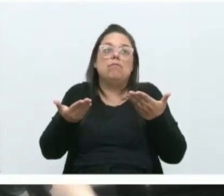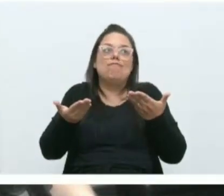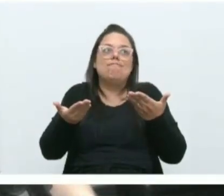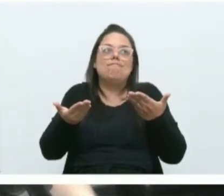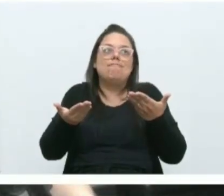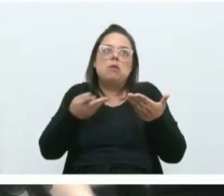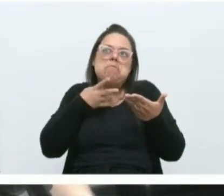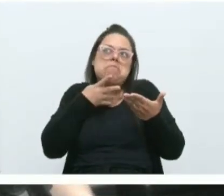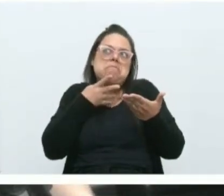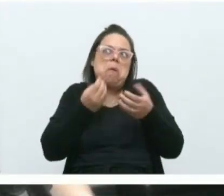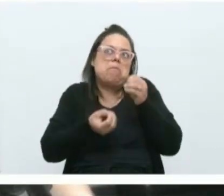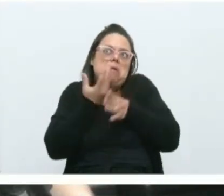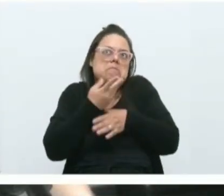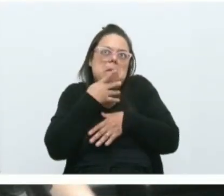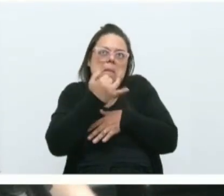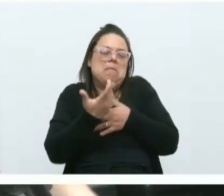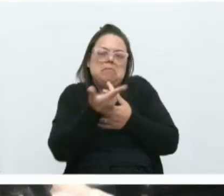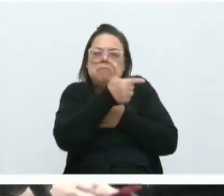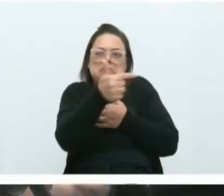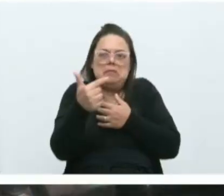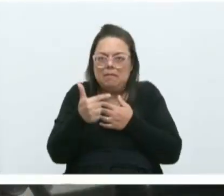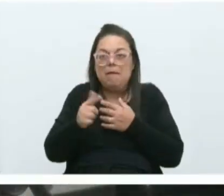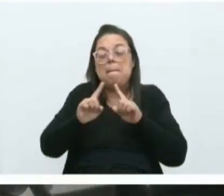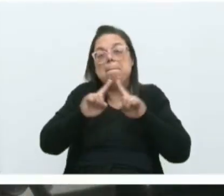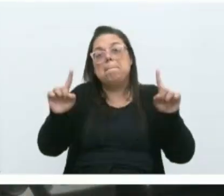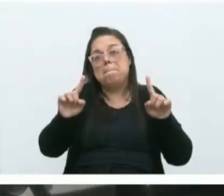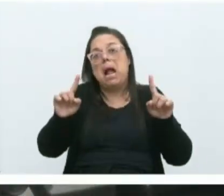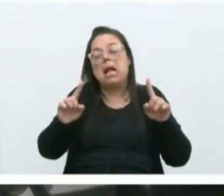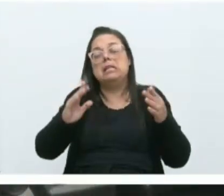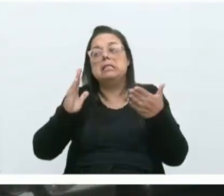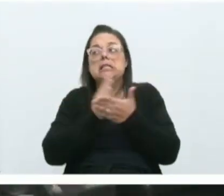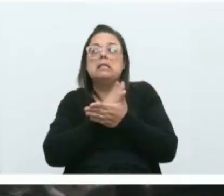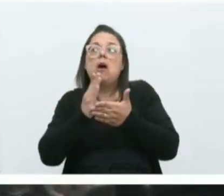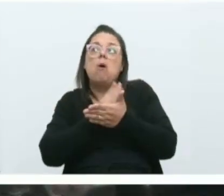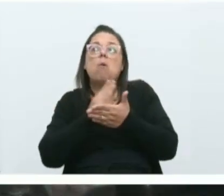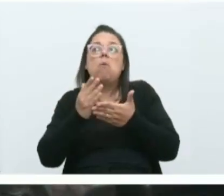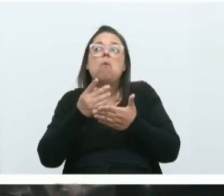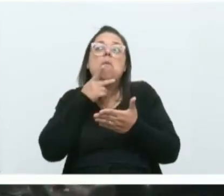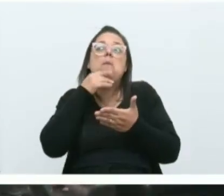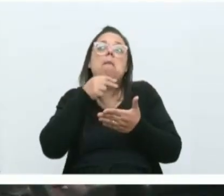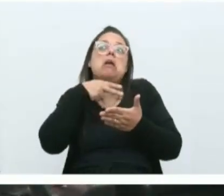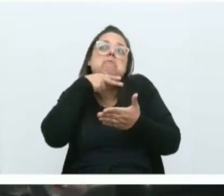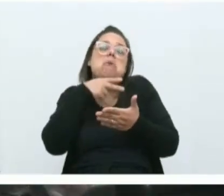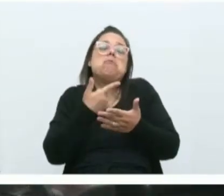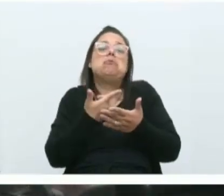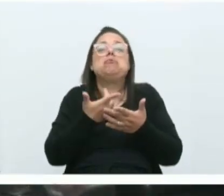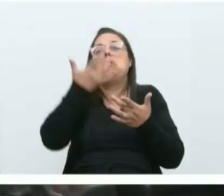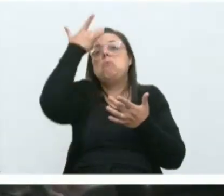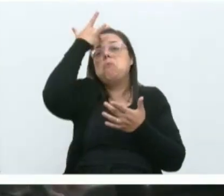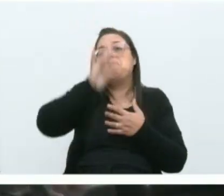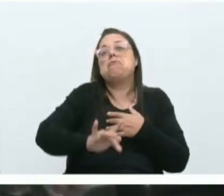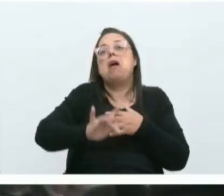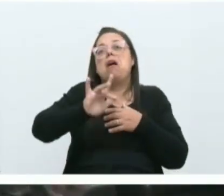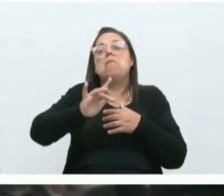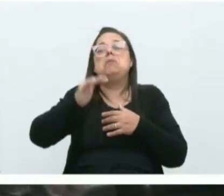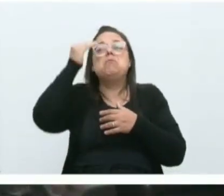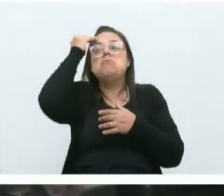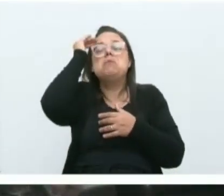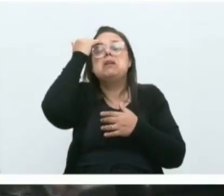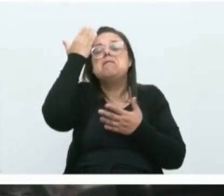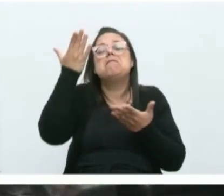pai. Ultimamente, até alguns se colocam como padrasto, que nem conhece o esporte, não tem realidade, tal.